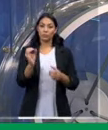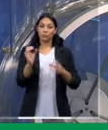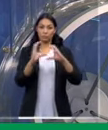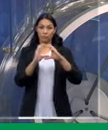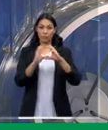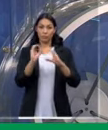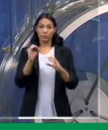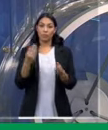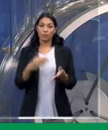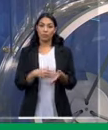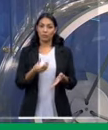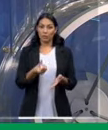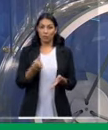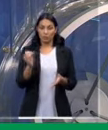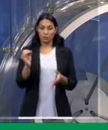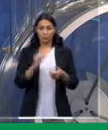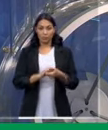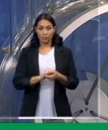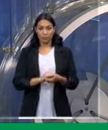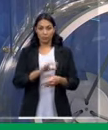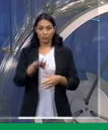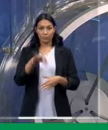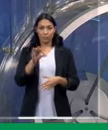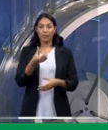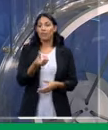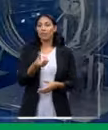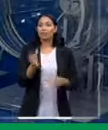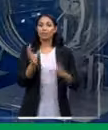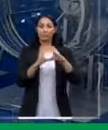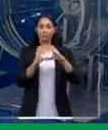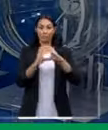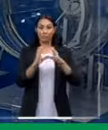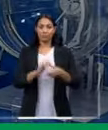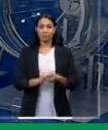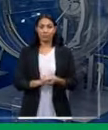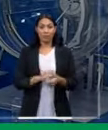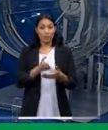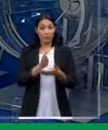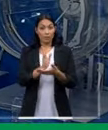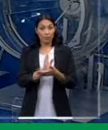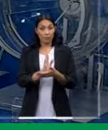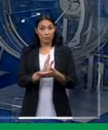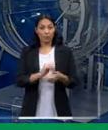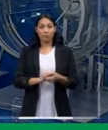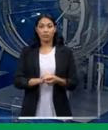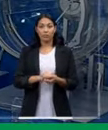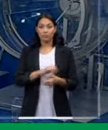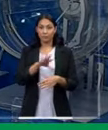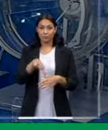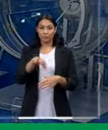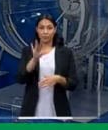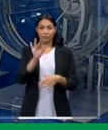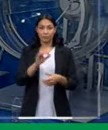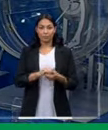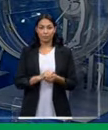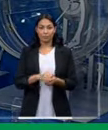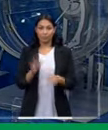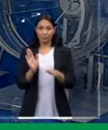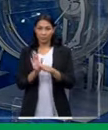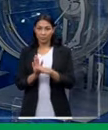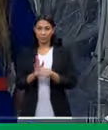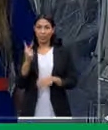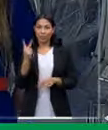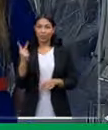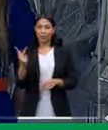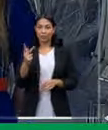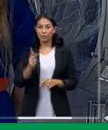numeradas de 01 a 60 e dele sortearemos 6 números. E para validar cada passo do nosso sorteio, eu conto aqui com a presença